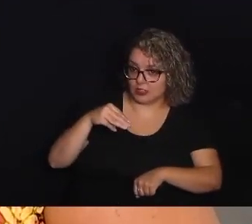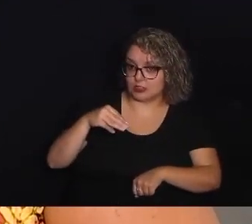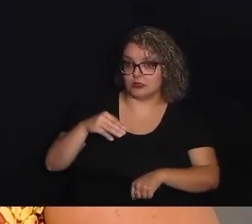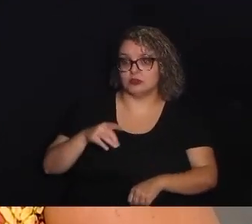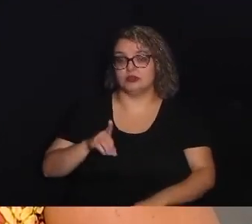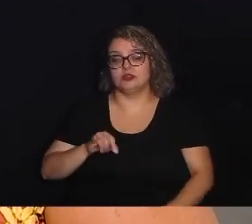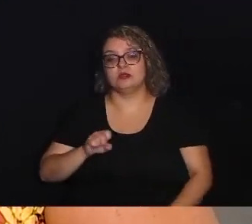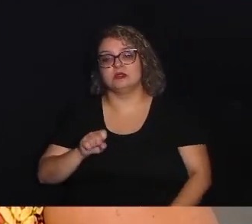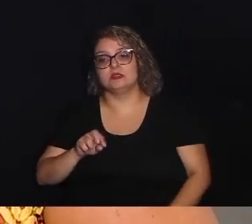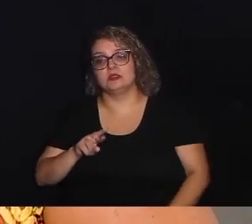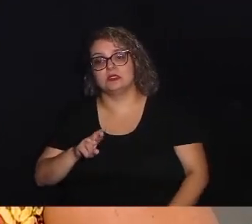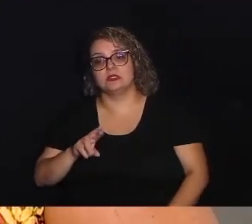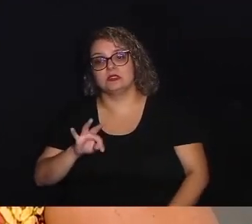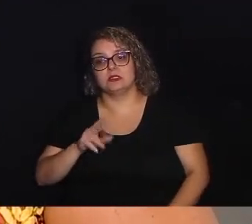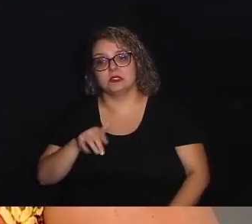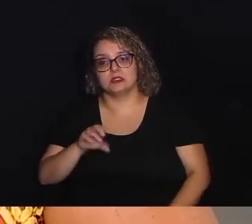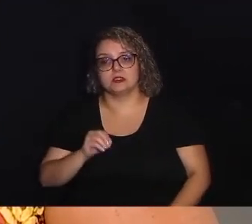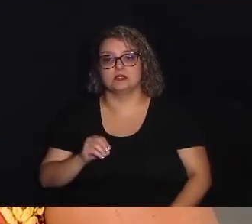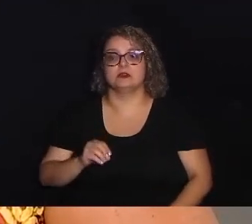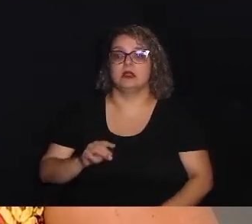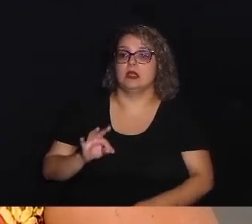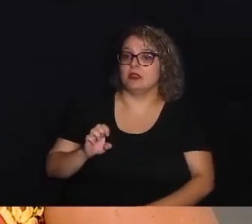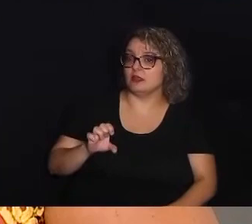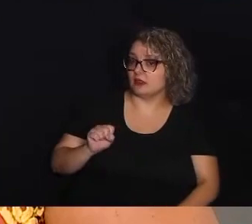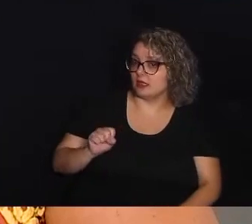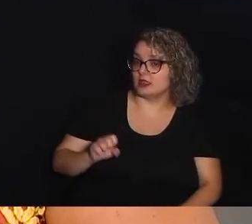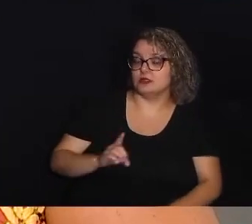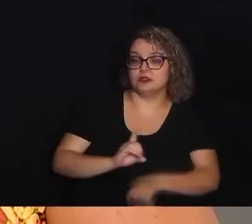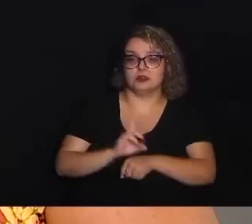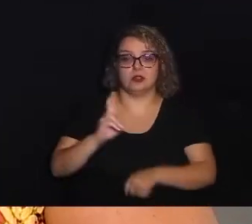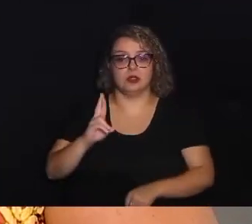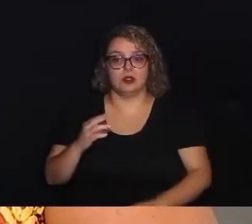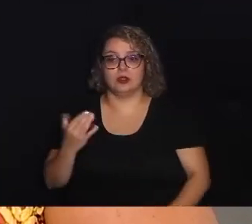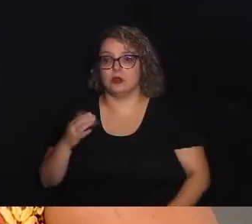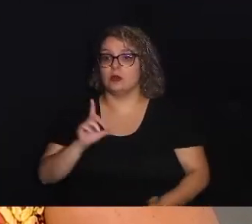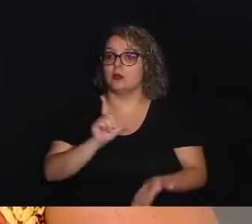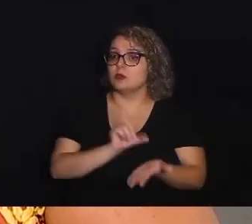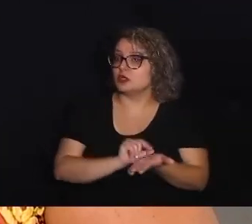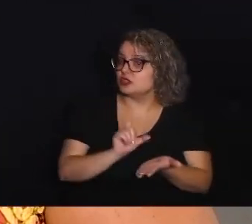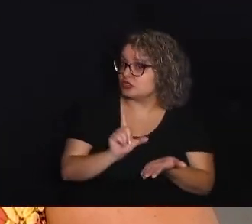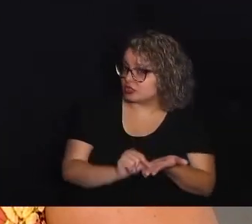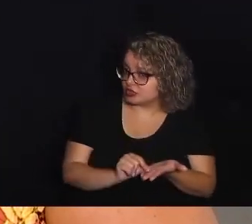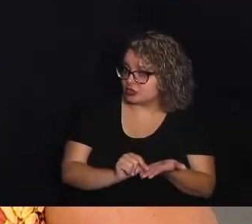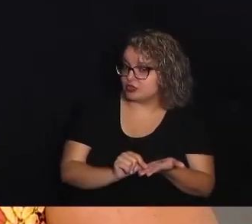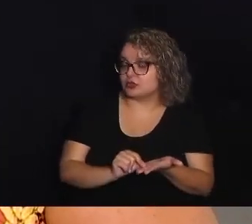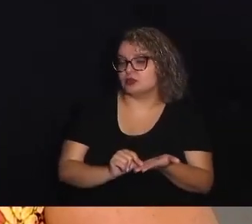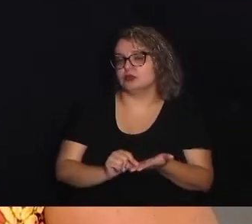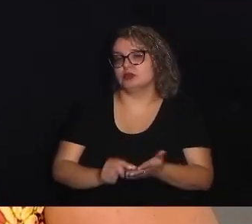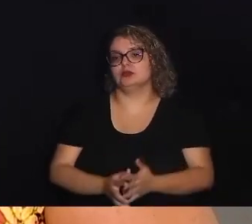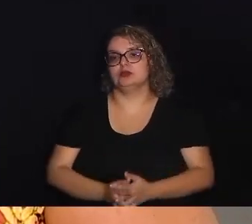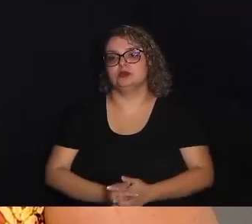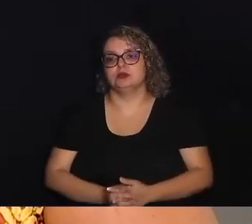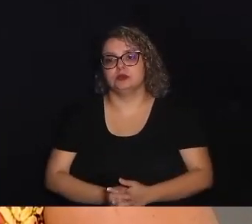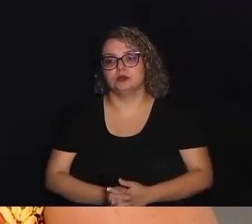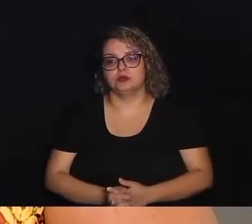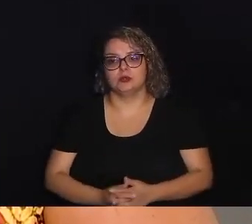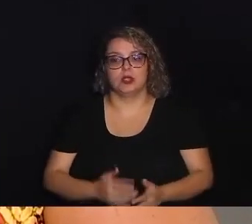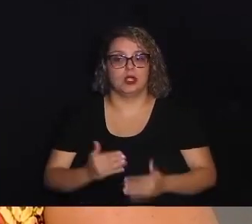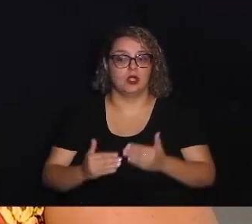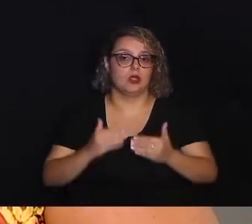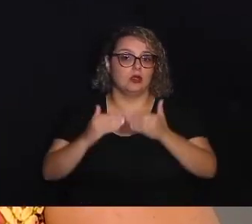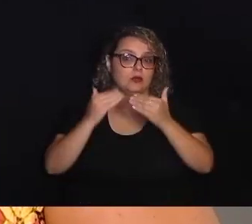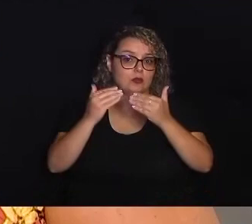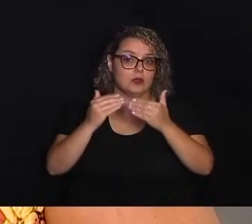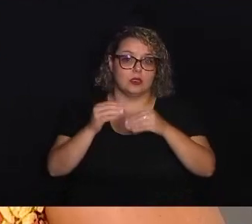ã mestrado né dissertações de Mestrado tese de ados publicações de artigos